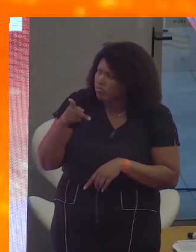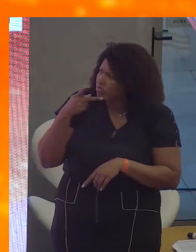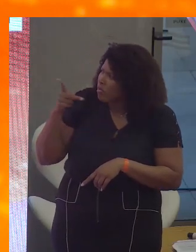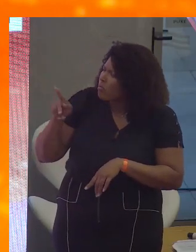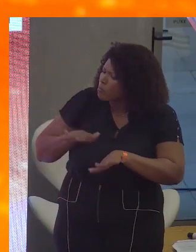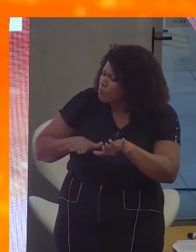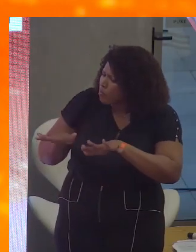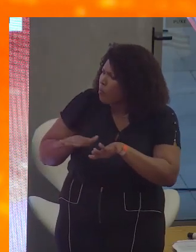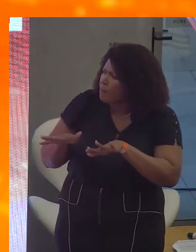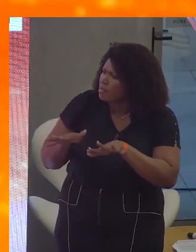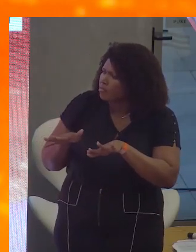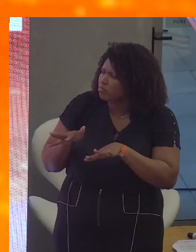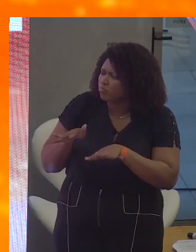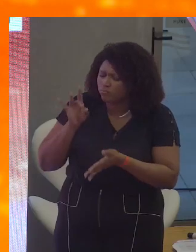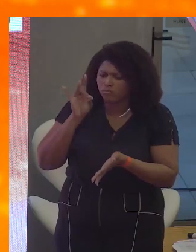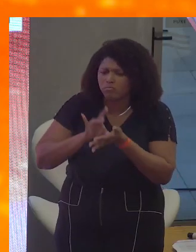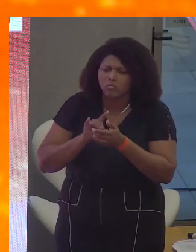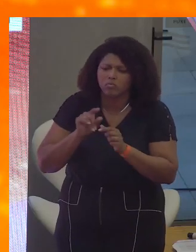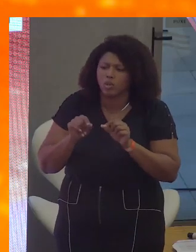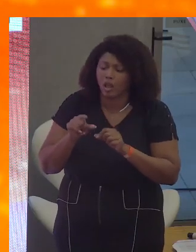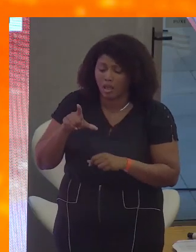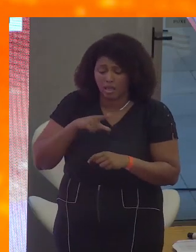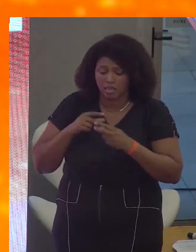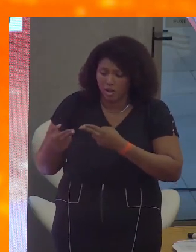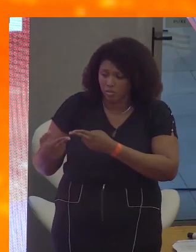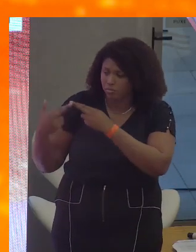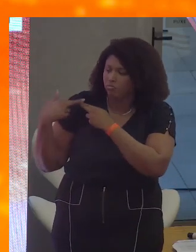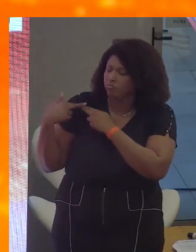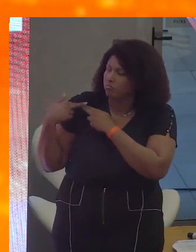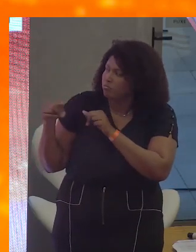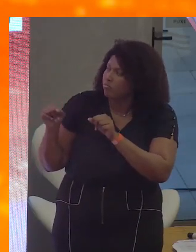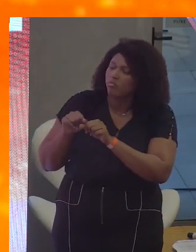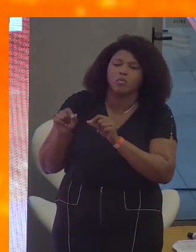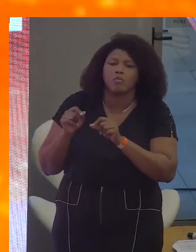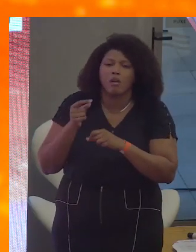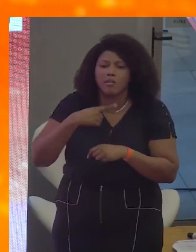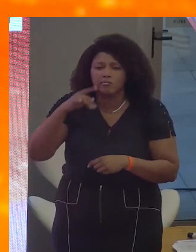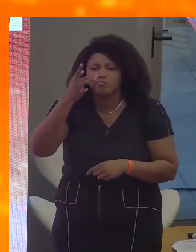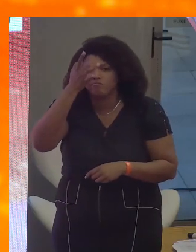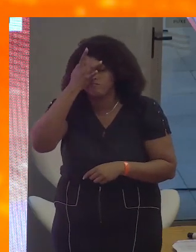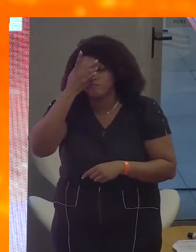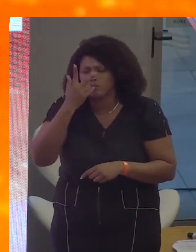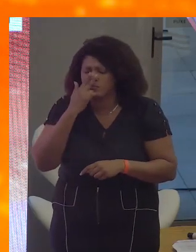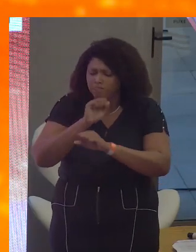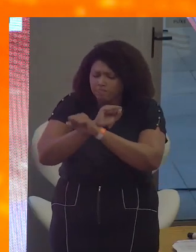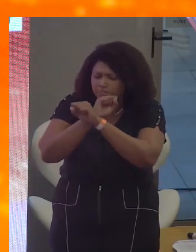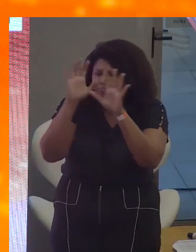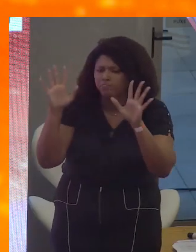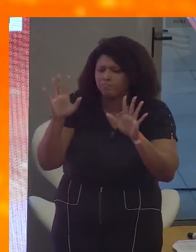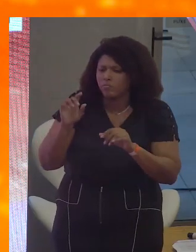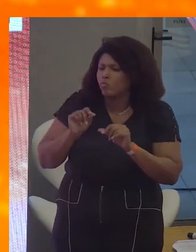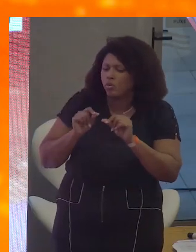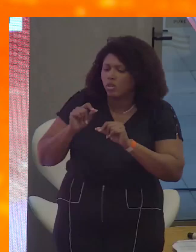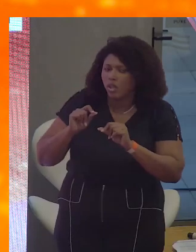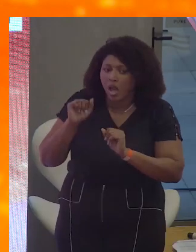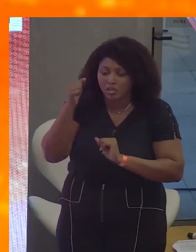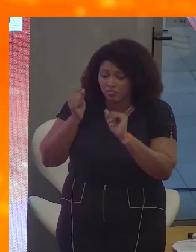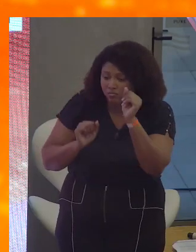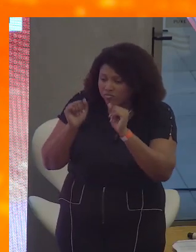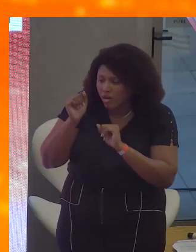realidade, ele assume a responsabilidade de despertar esse interesse da indústria farmacêutica como da